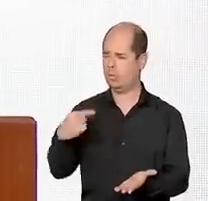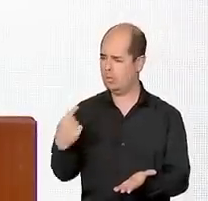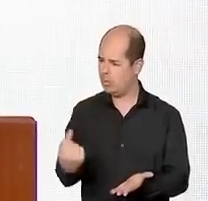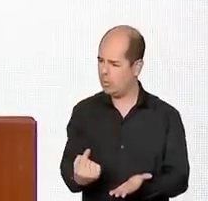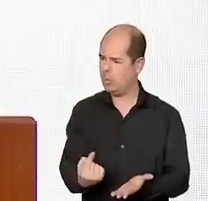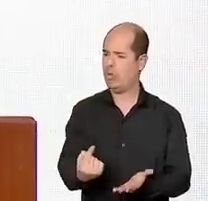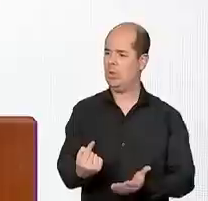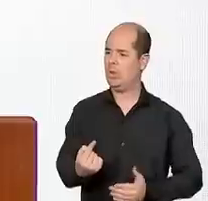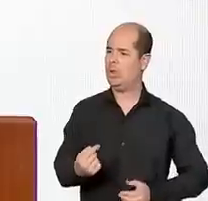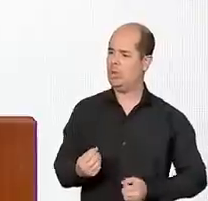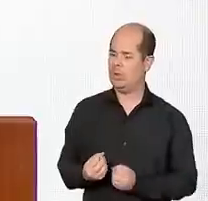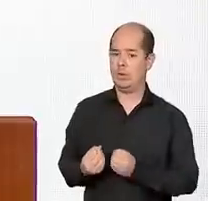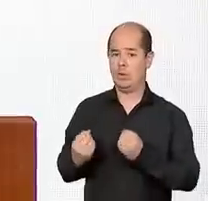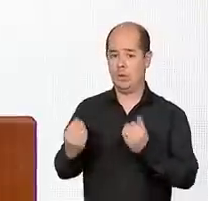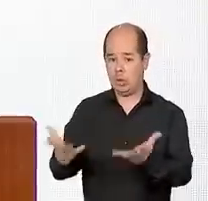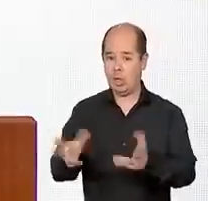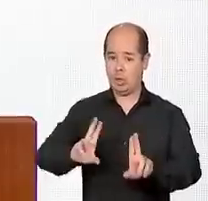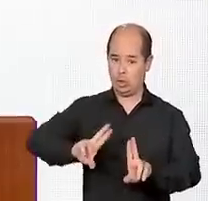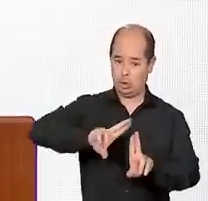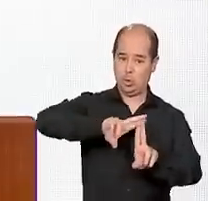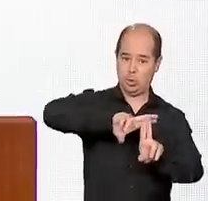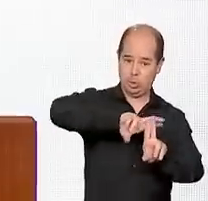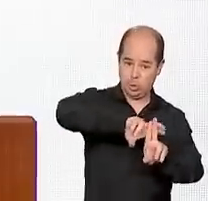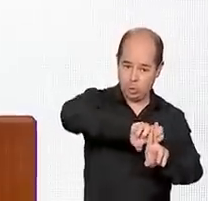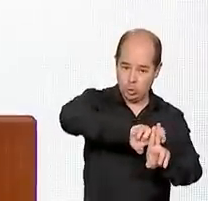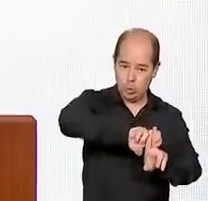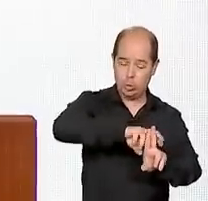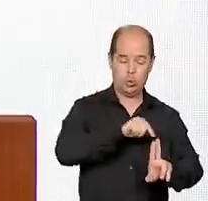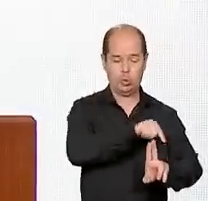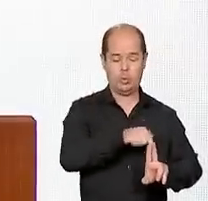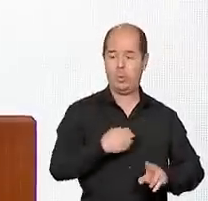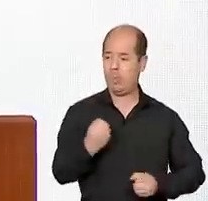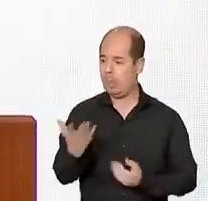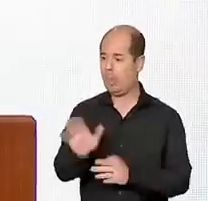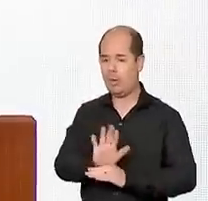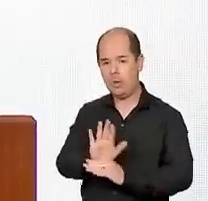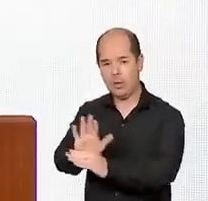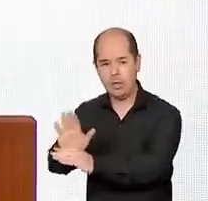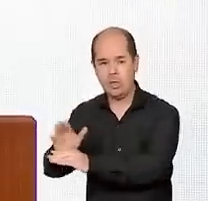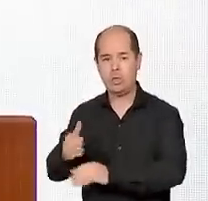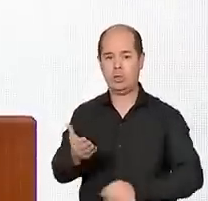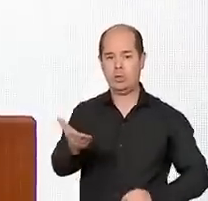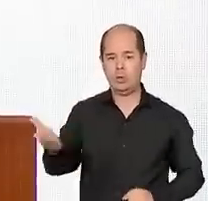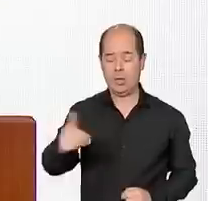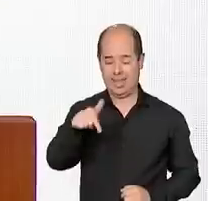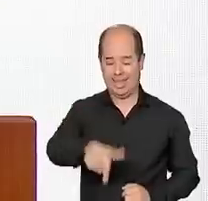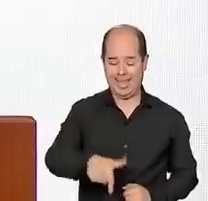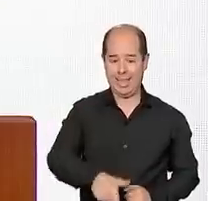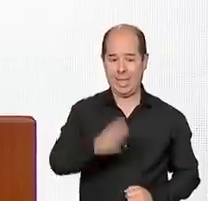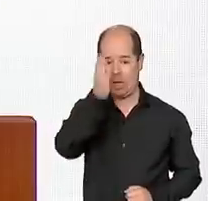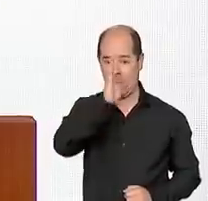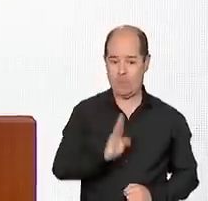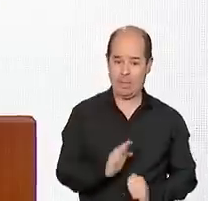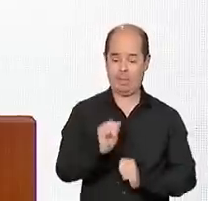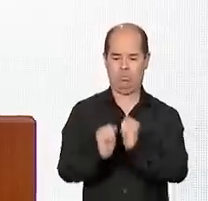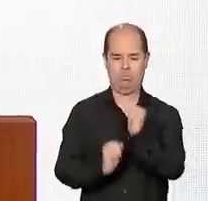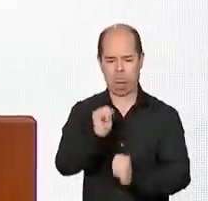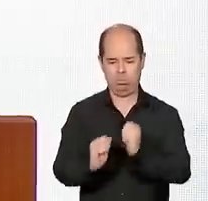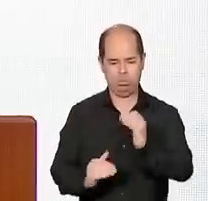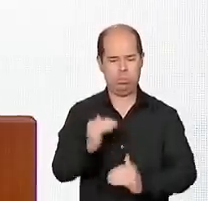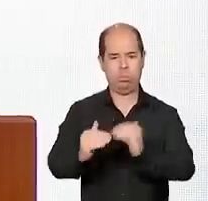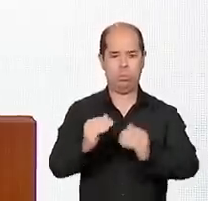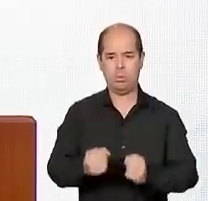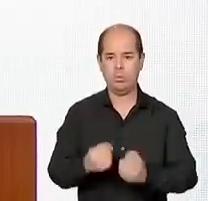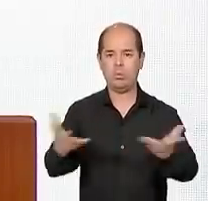deliberações do controle social do SUS para contribuirmos para a produção nacional a serviço